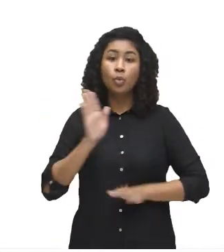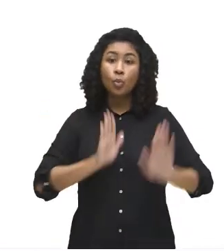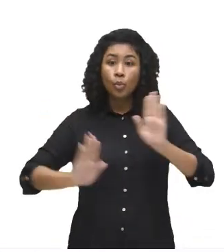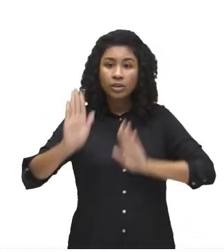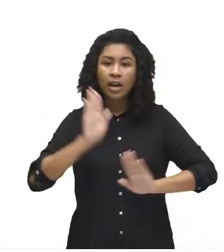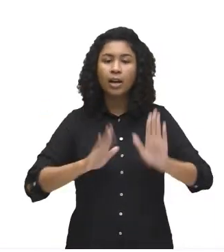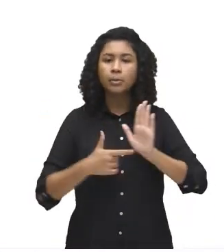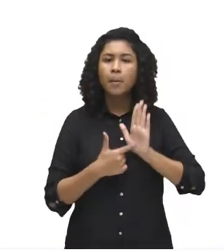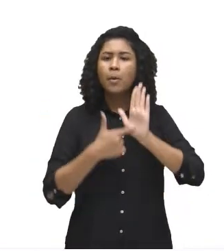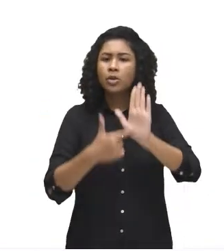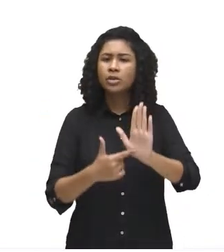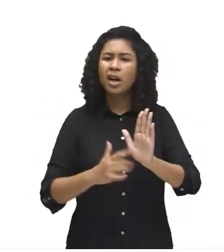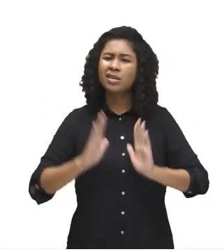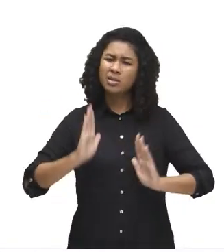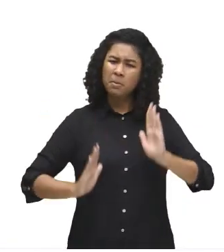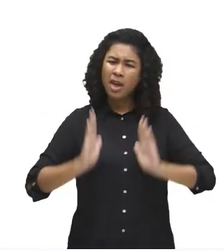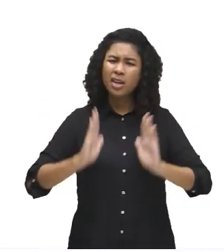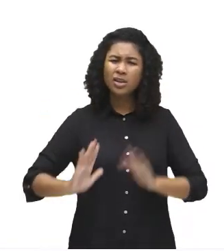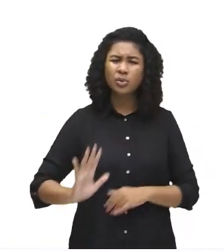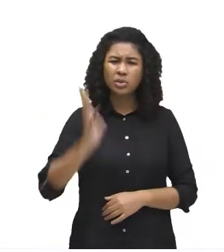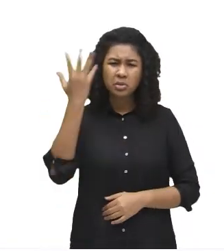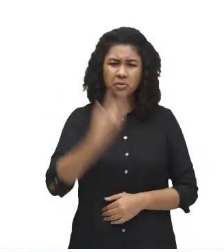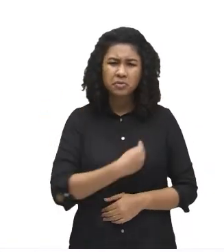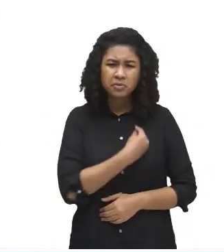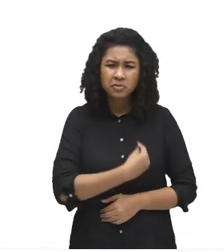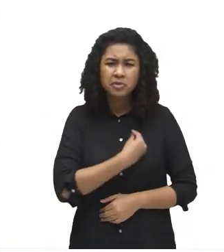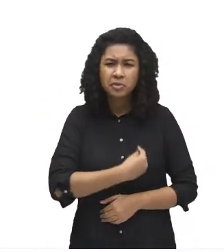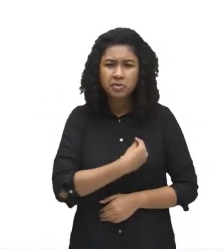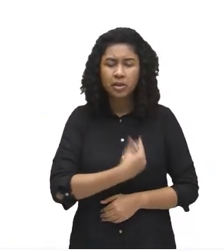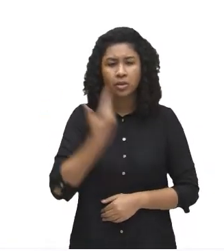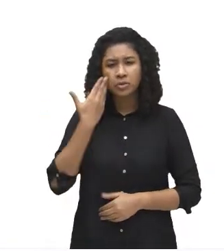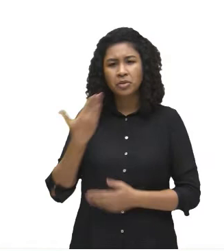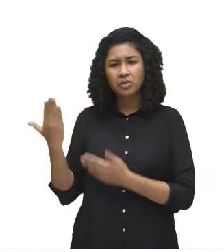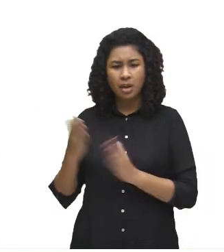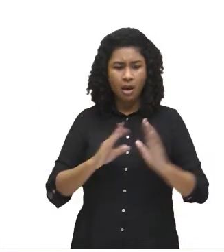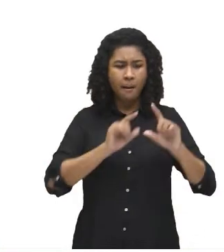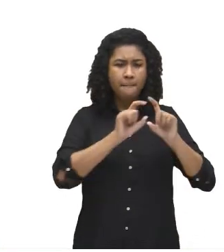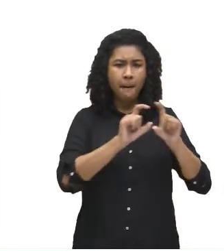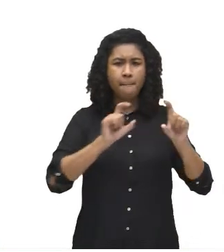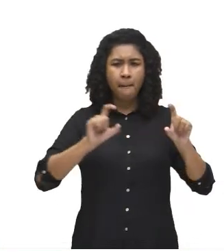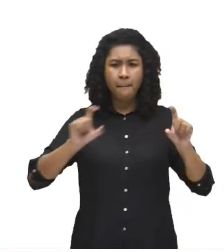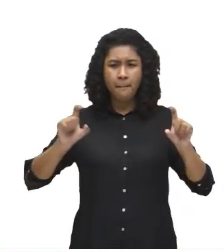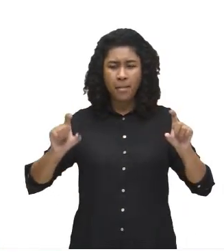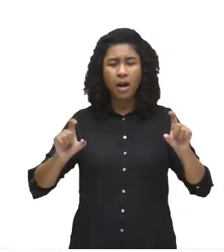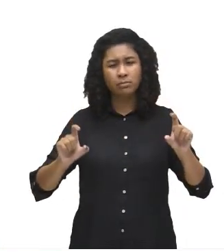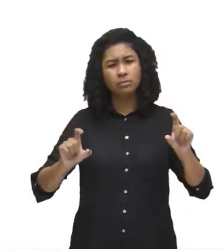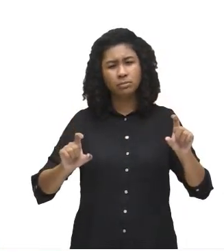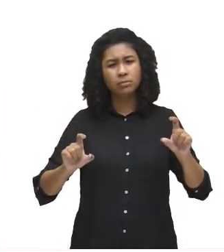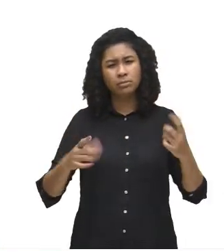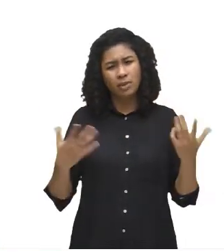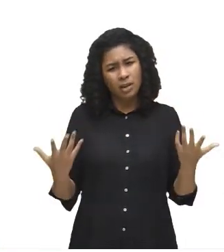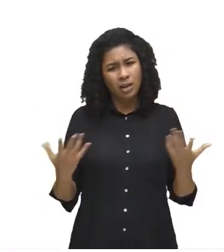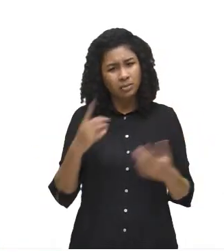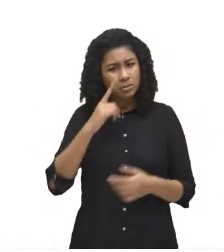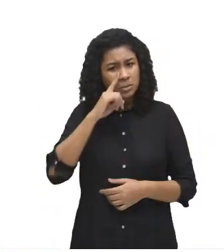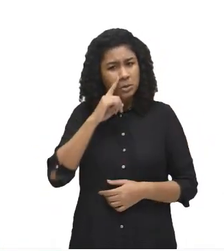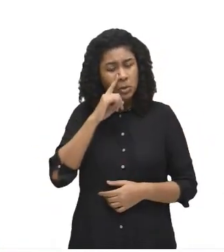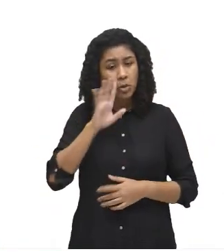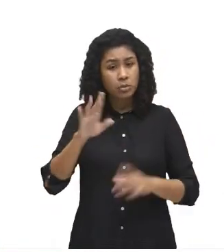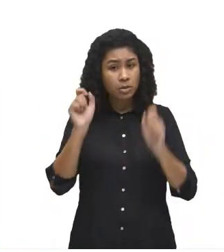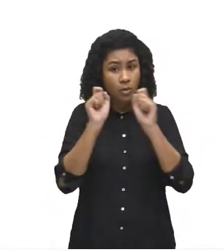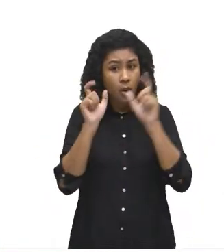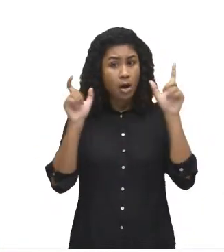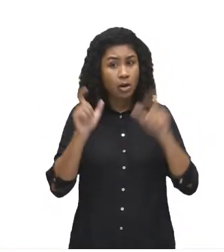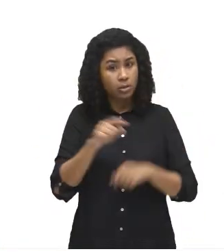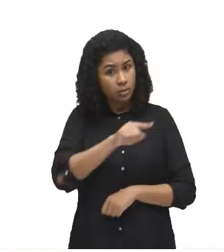vendo aí na sequência, né? É uma situação delicada e tudo mais, mas é um alerta também para você, tá bom? Você